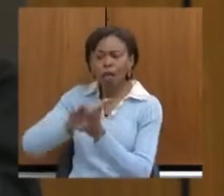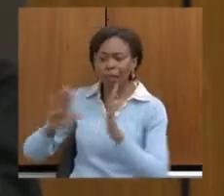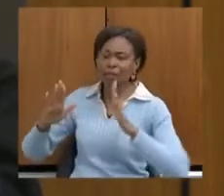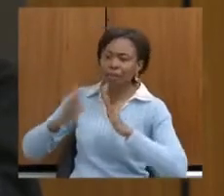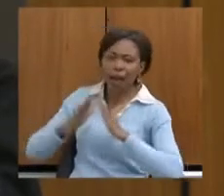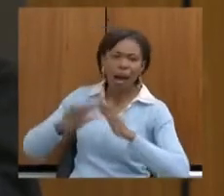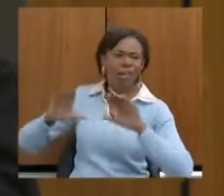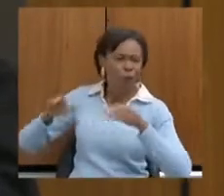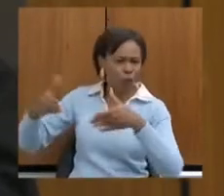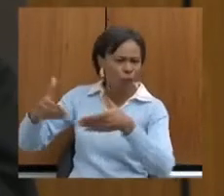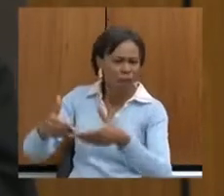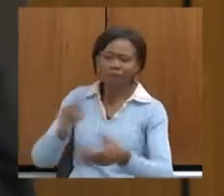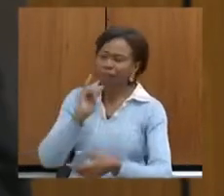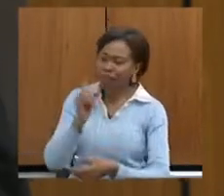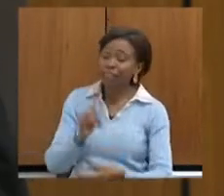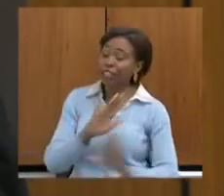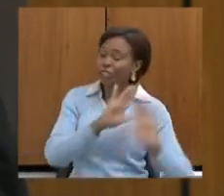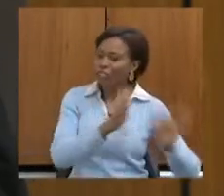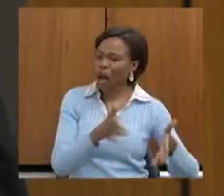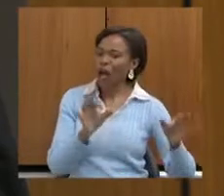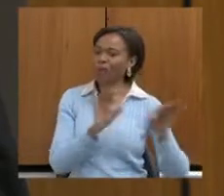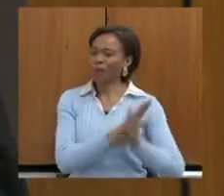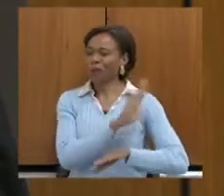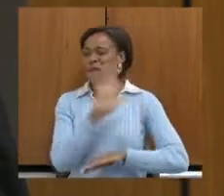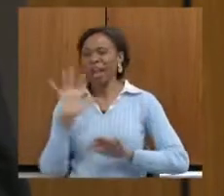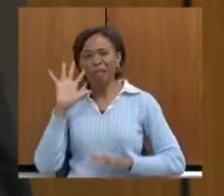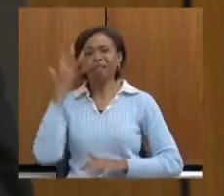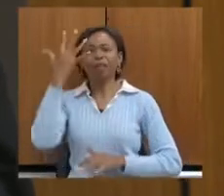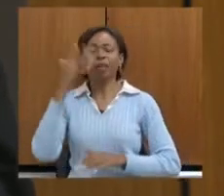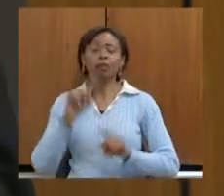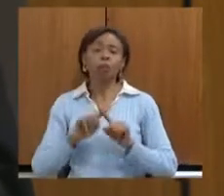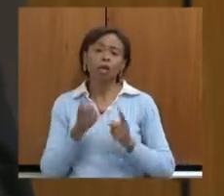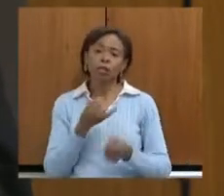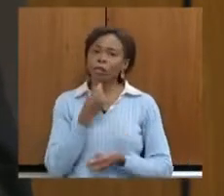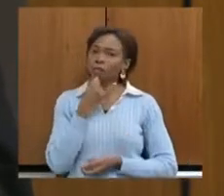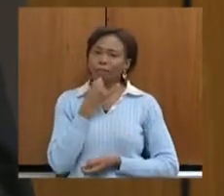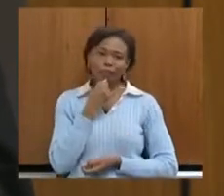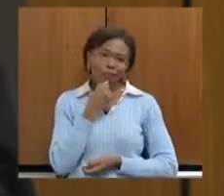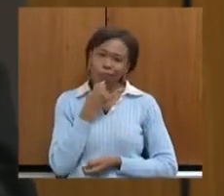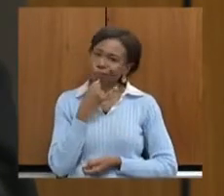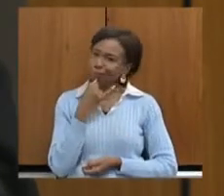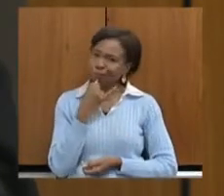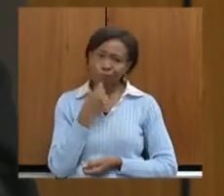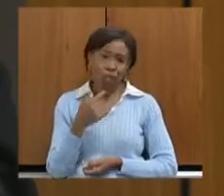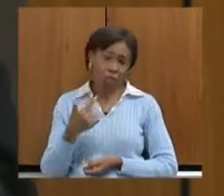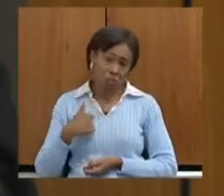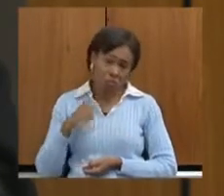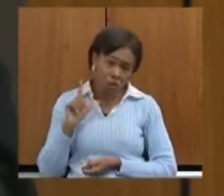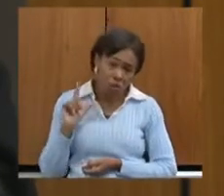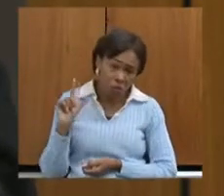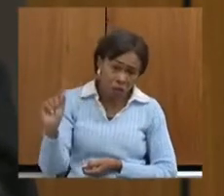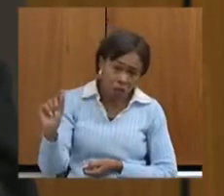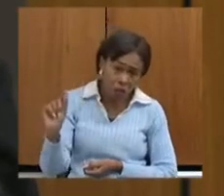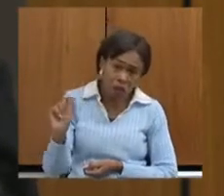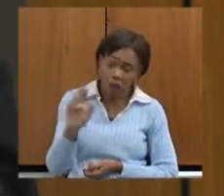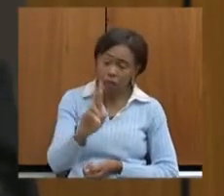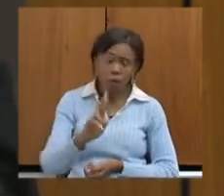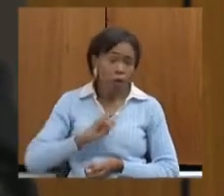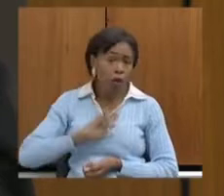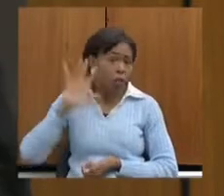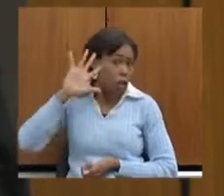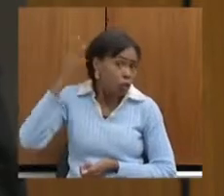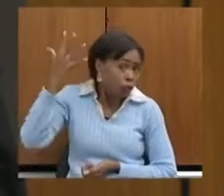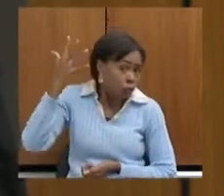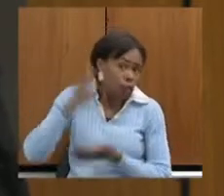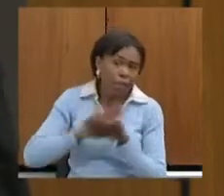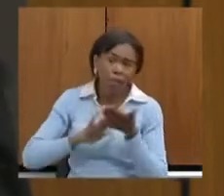na minha comunidade e falar Tá decidido é mas infelizmente então vou sair daqui sem resposta então